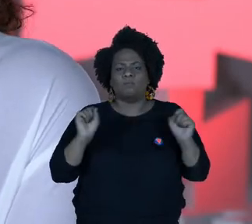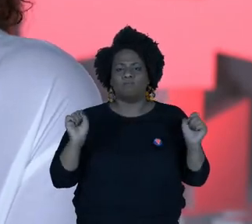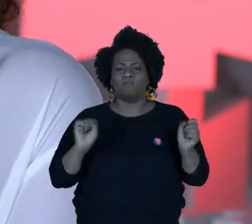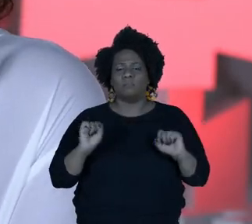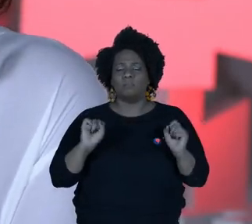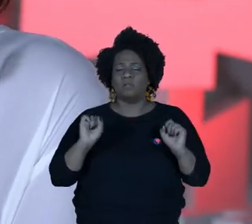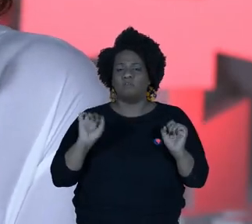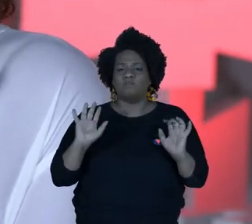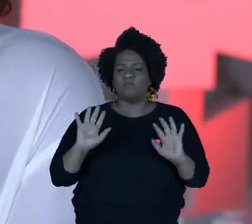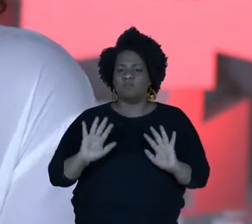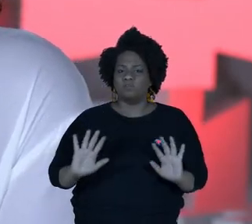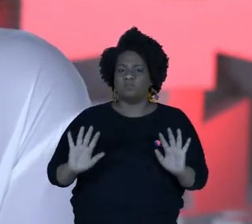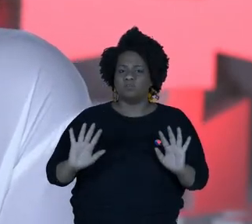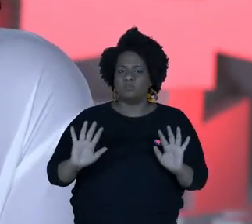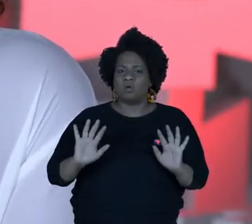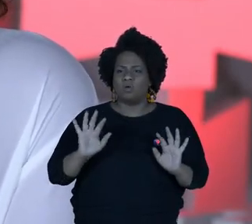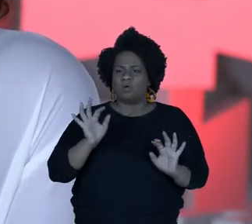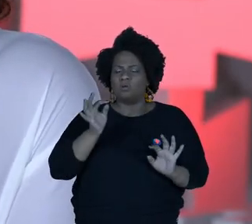nervoso,